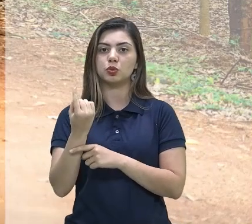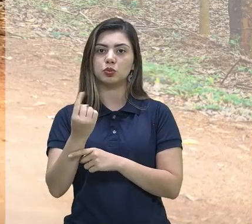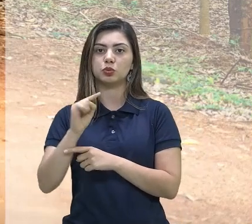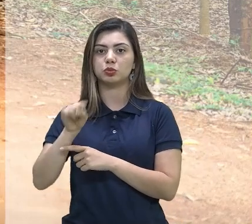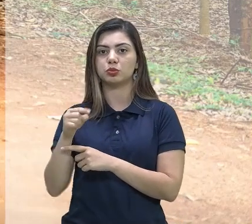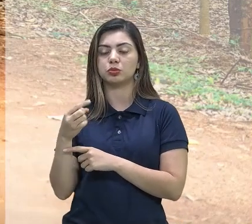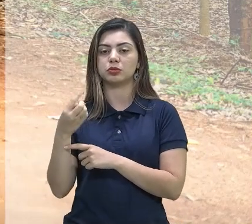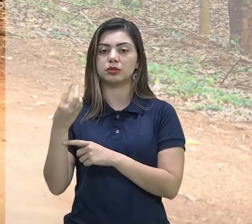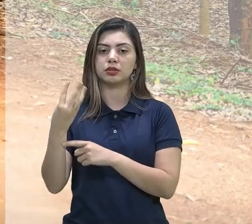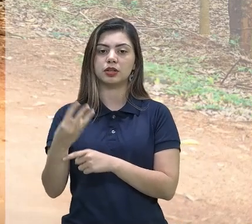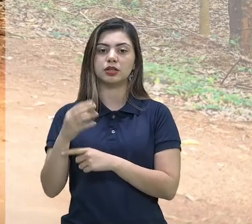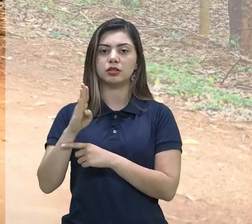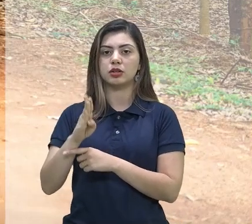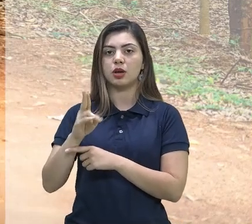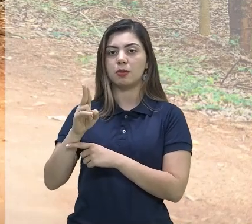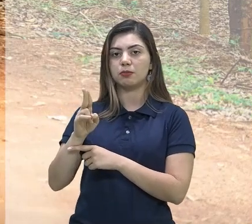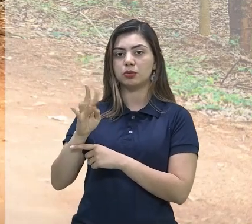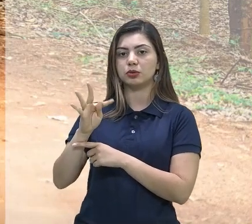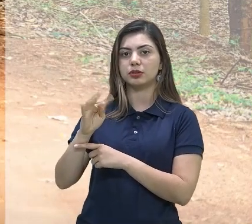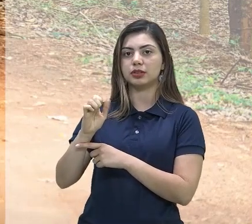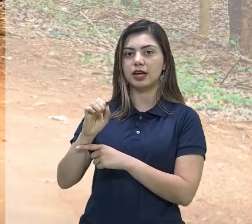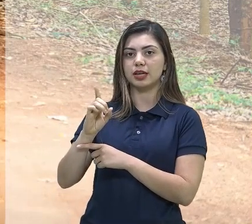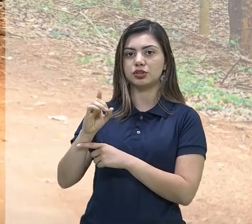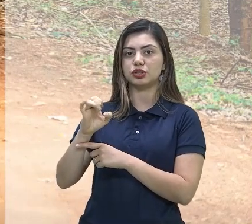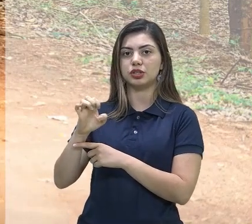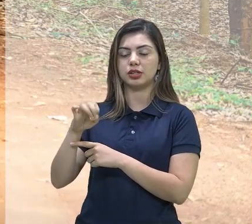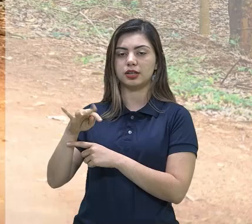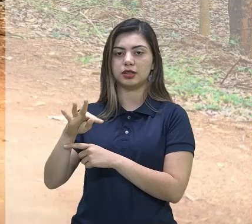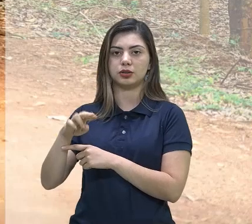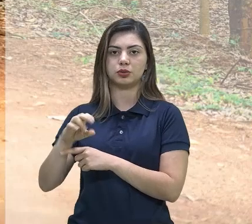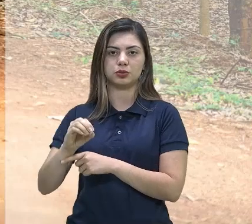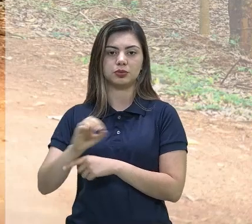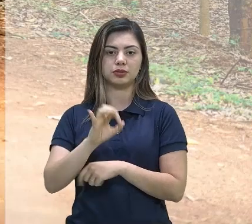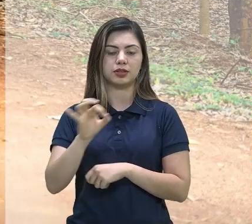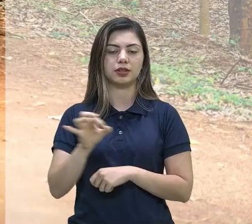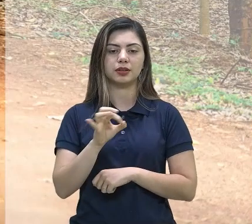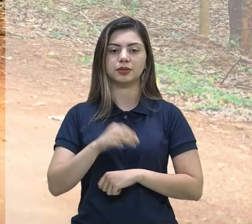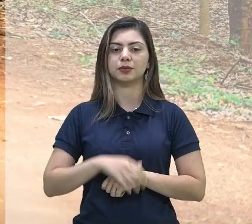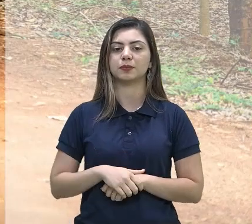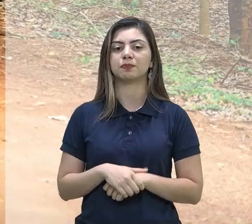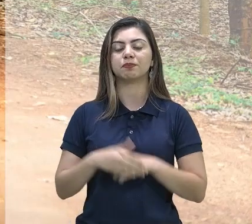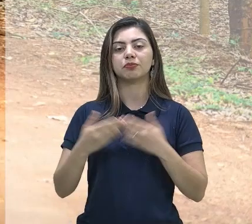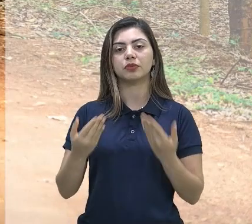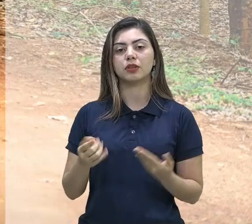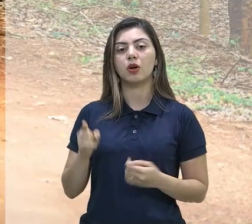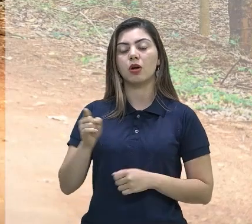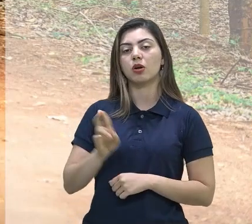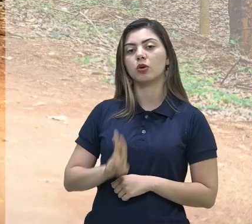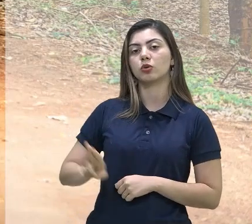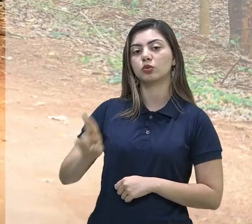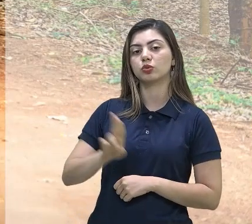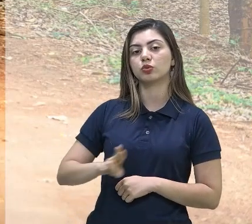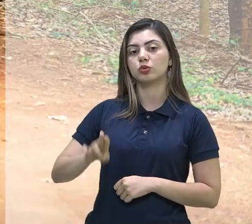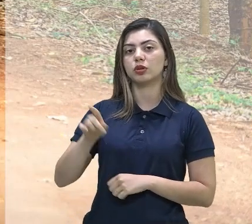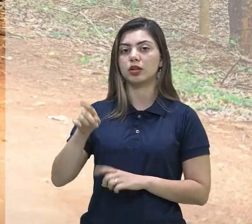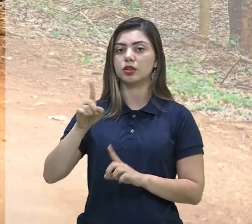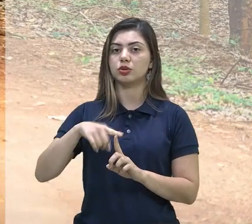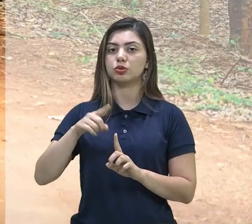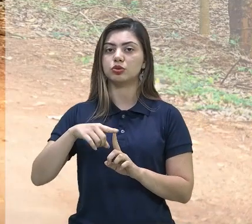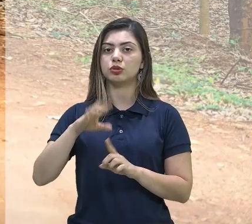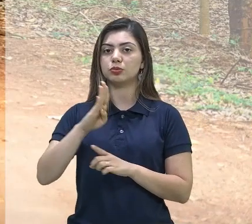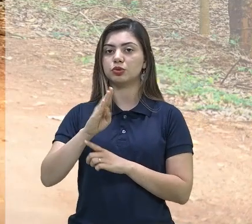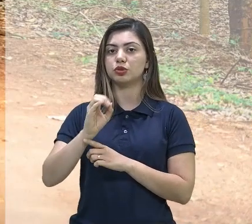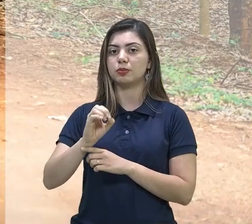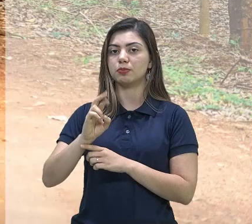2-metil-1,3-butadieno. Também ele é conhecido como isopreno, tá? A utilização desse tipo de borracha, que é